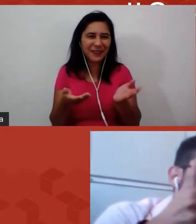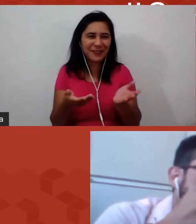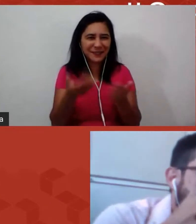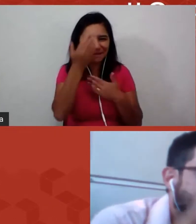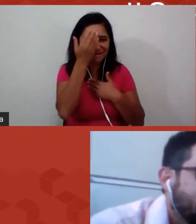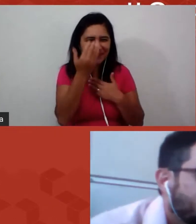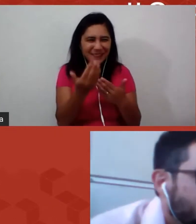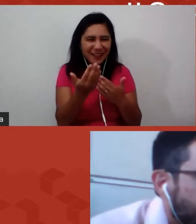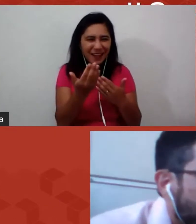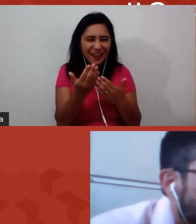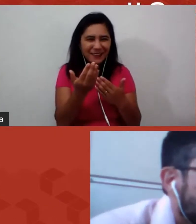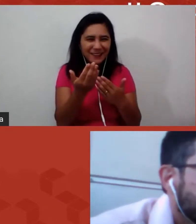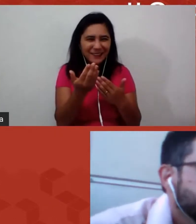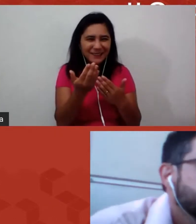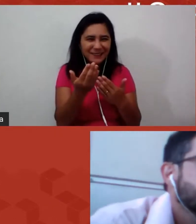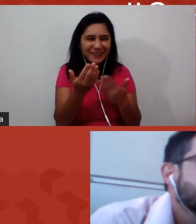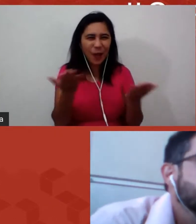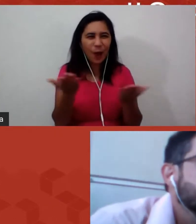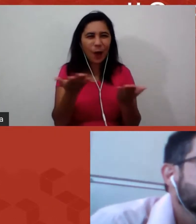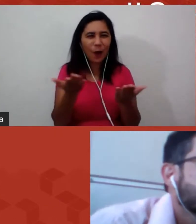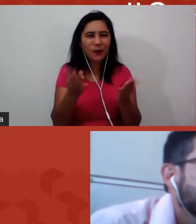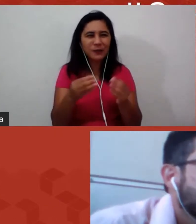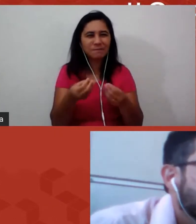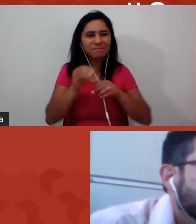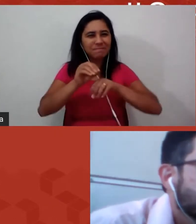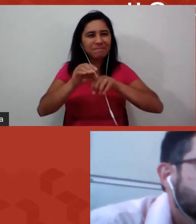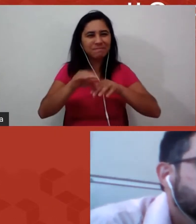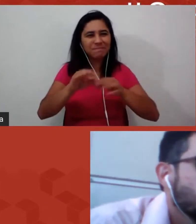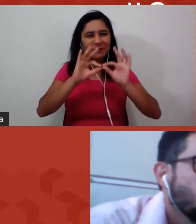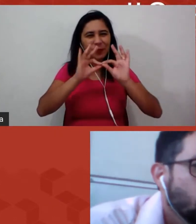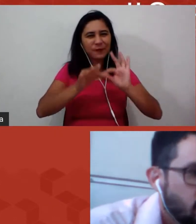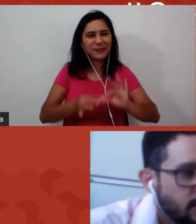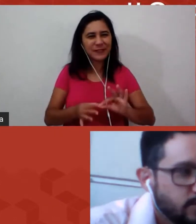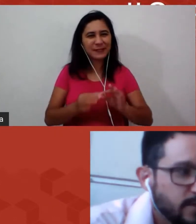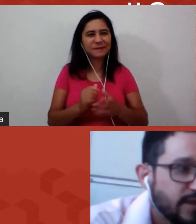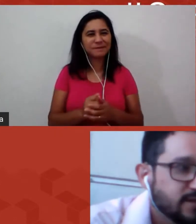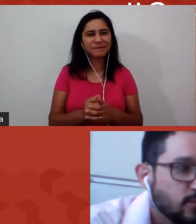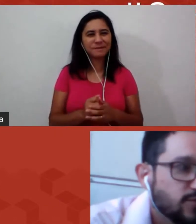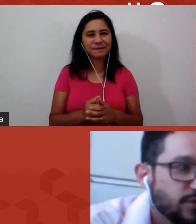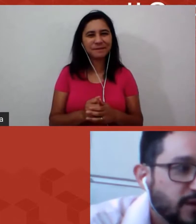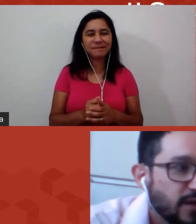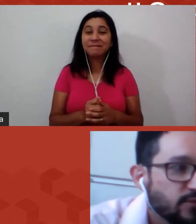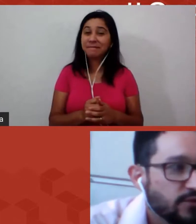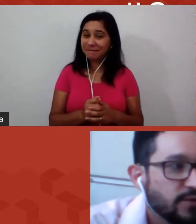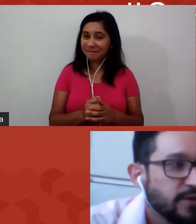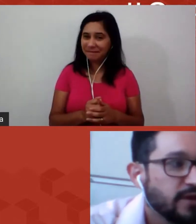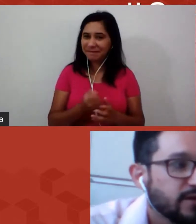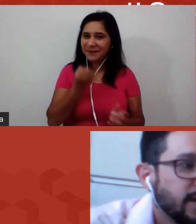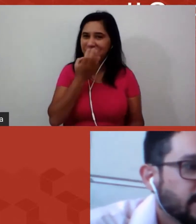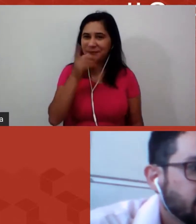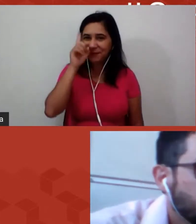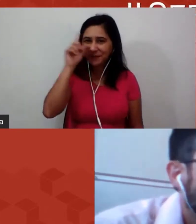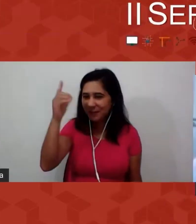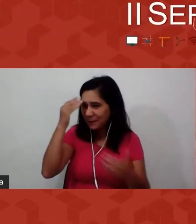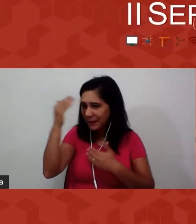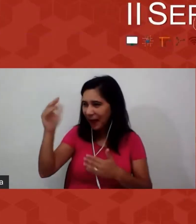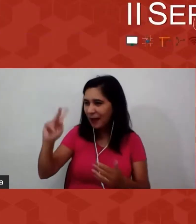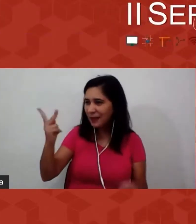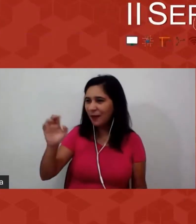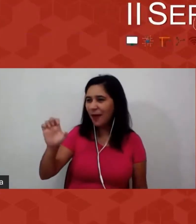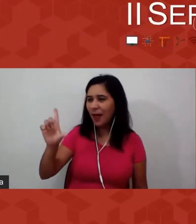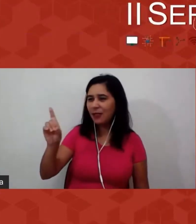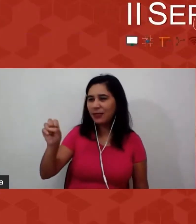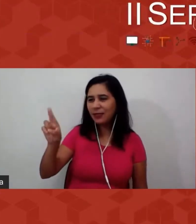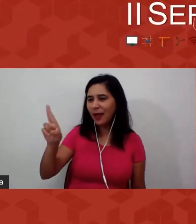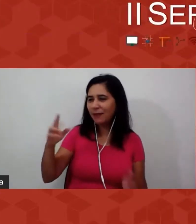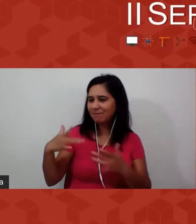professor, pela realização dessa oficina do CERCET. Beleza, bom dia. Obrigado, Helder, pela gentil